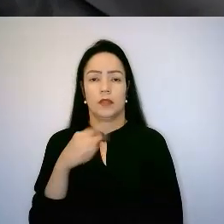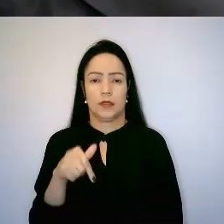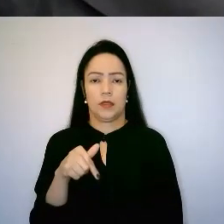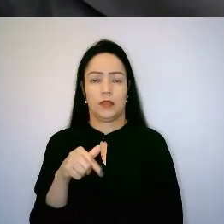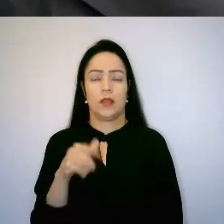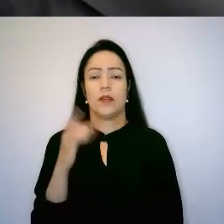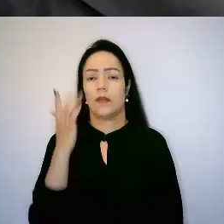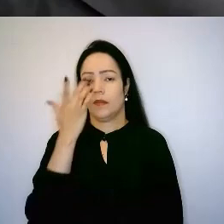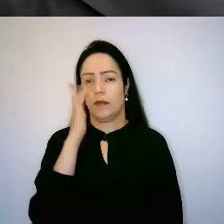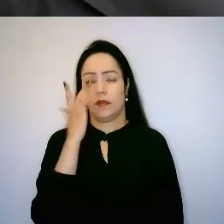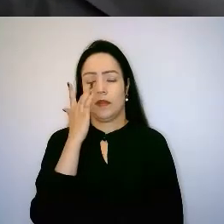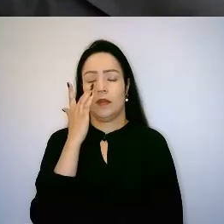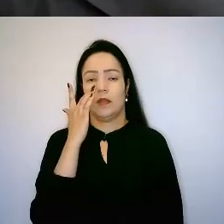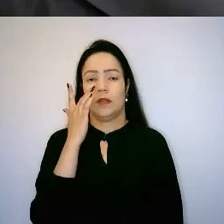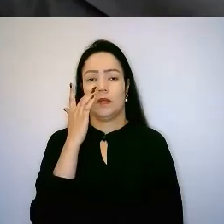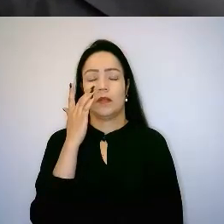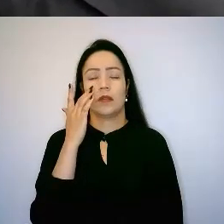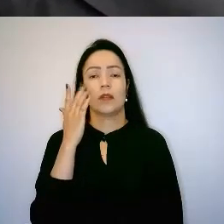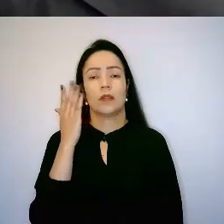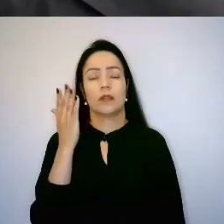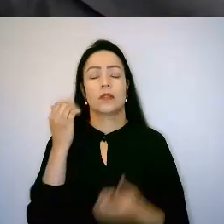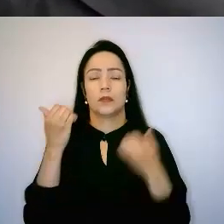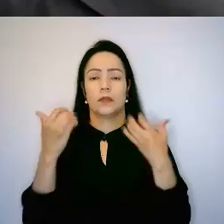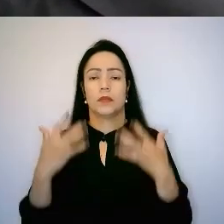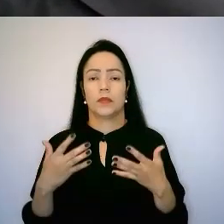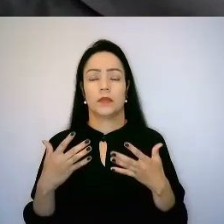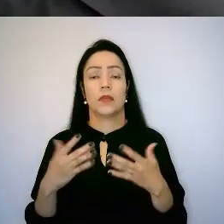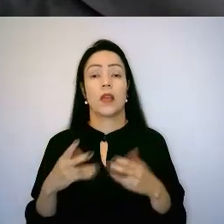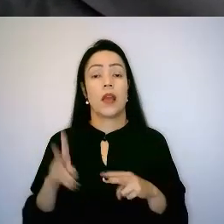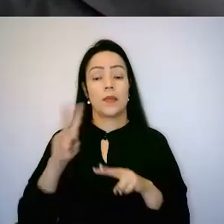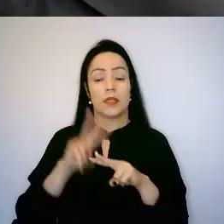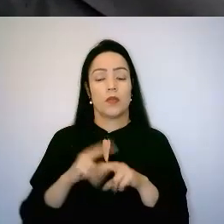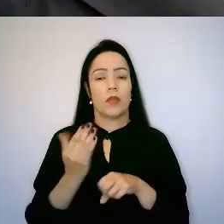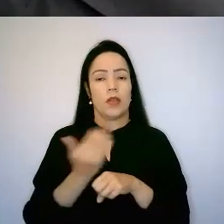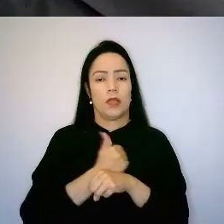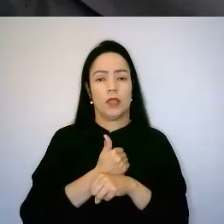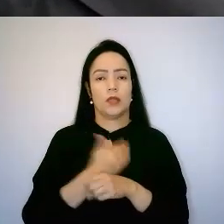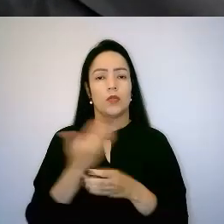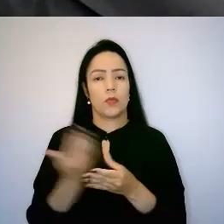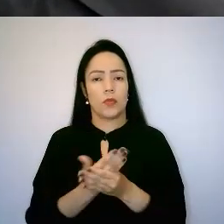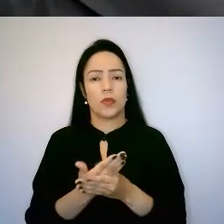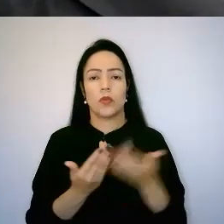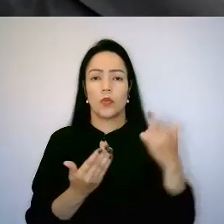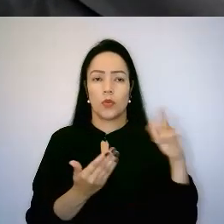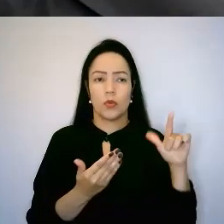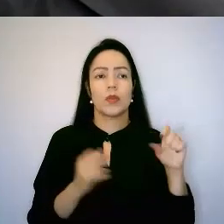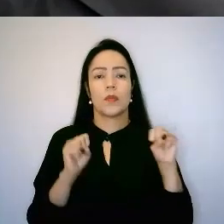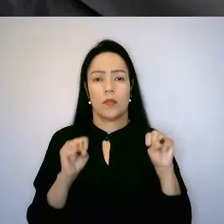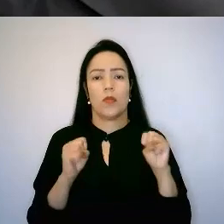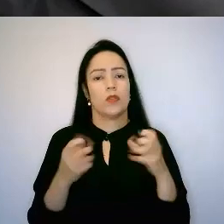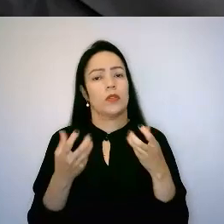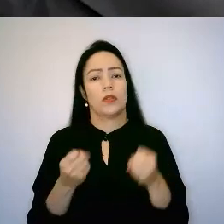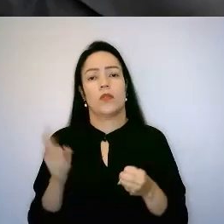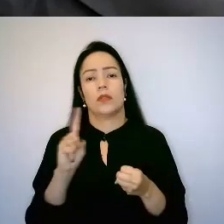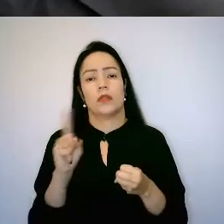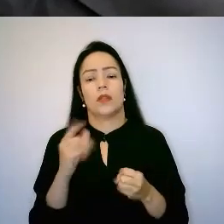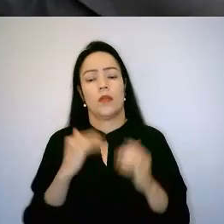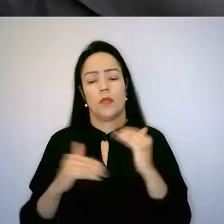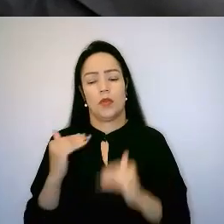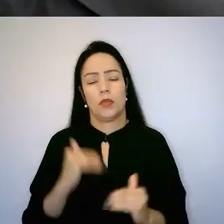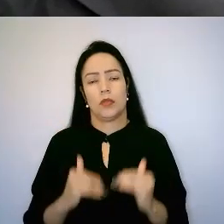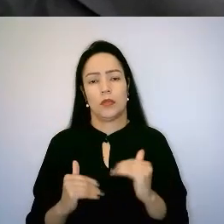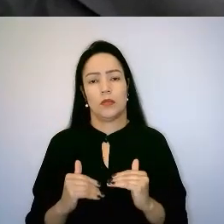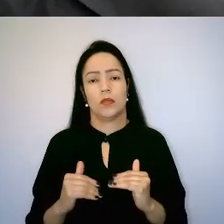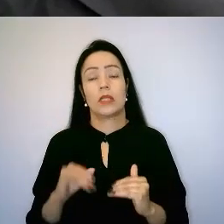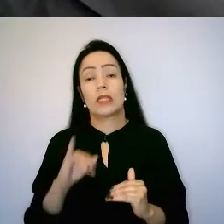disse sua excelência que a prisão preventiva decretada em outro processo pode justificar o indeferimento da progressão de regime se